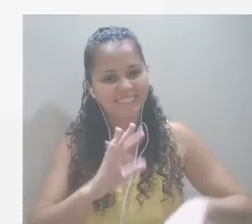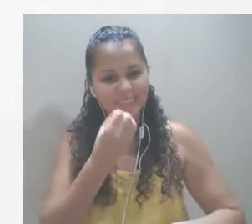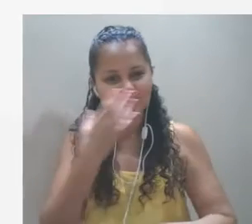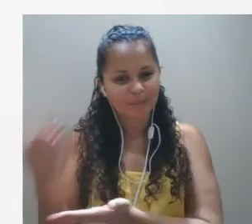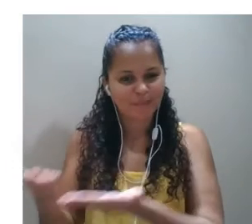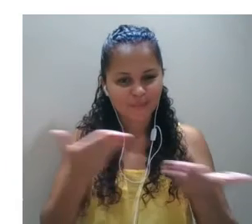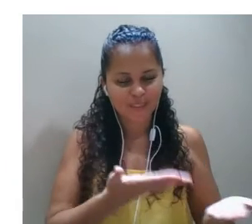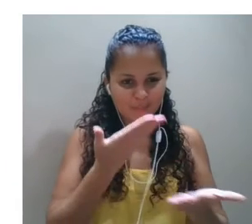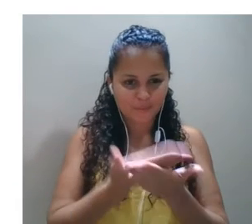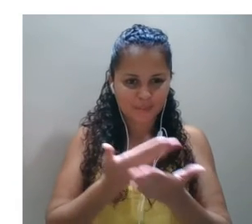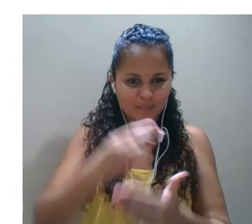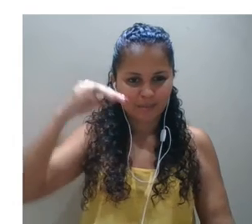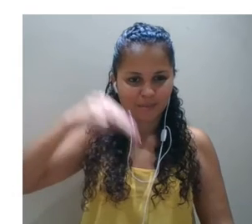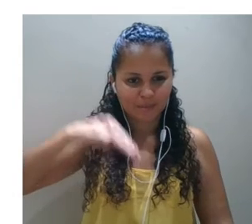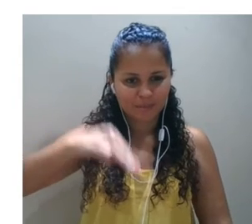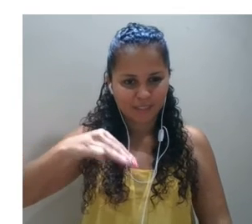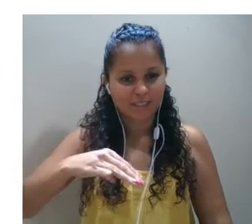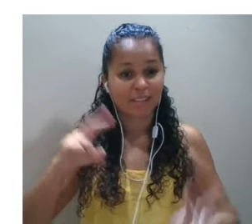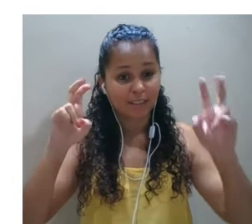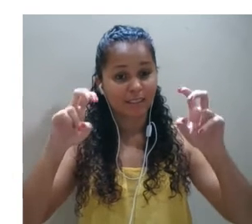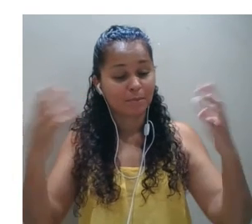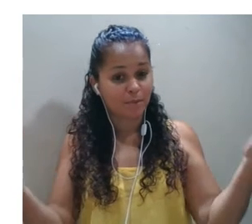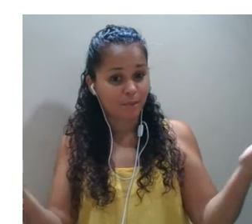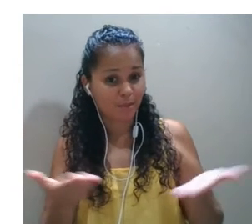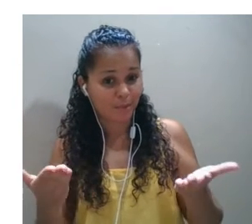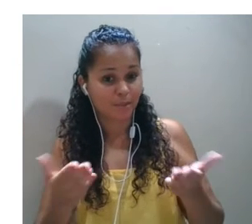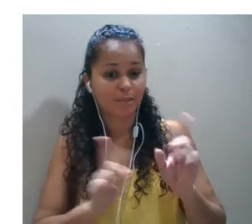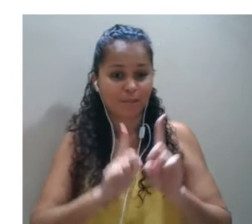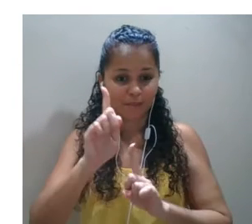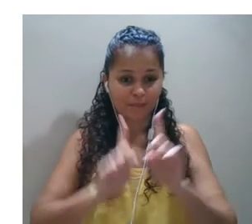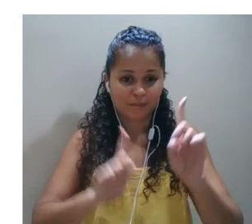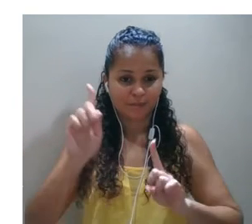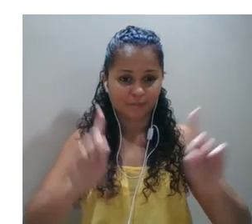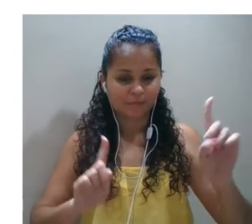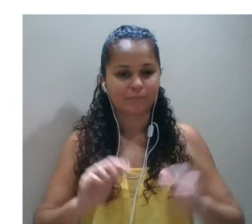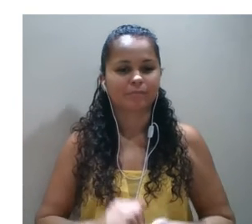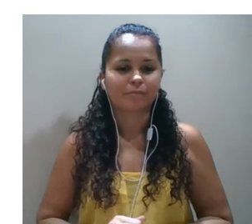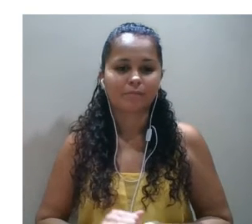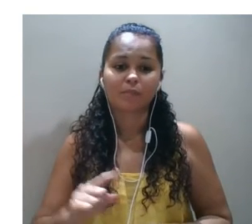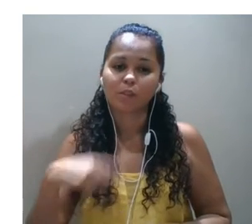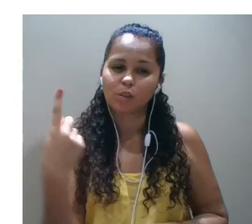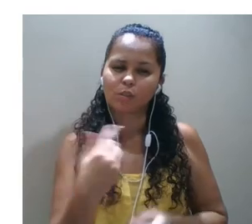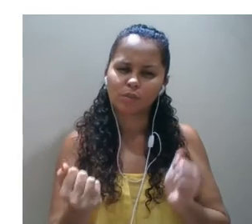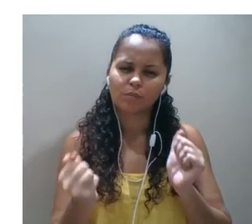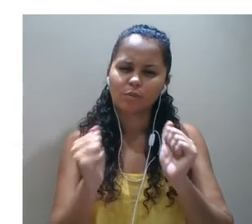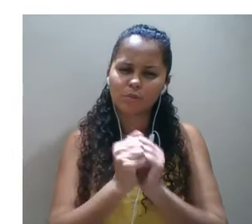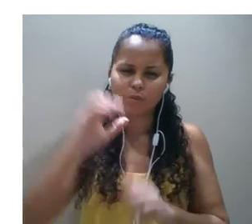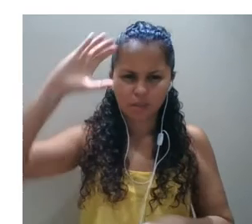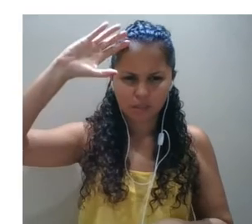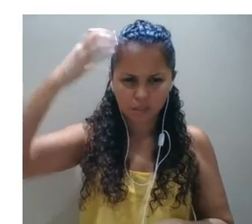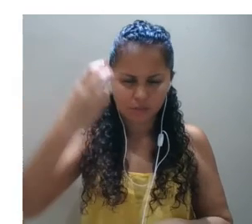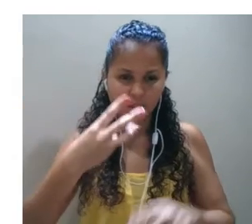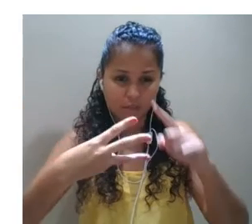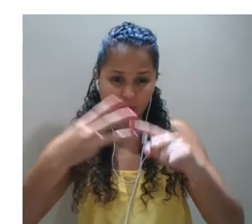Olá pessoal, bem-vindos a mais uma aula de matemática e o tema da aula de hoje é sobre estatística. Nós estaremos juntos